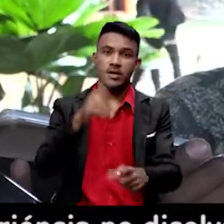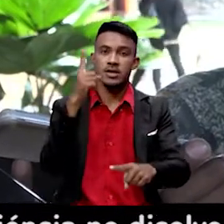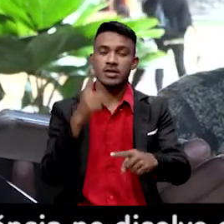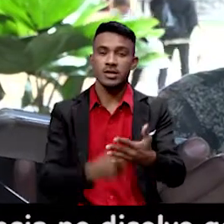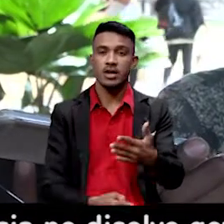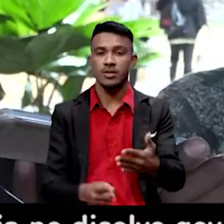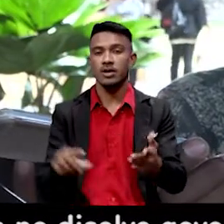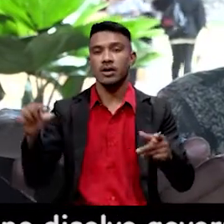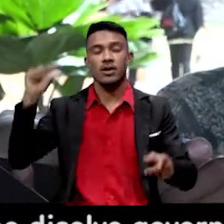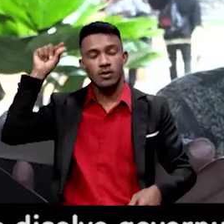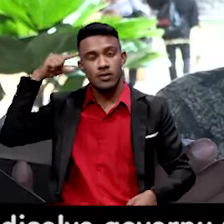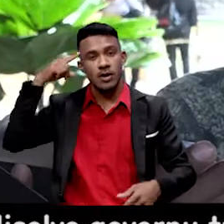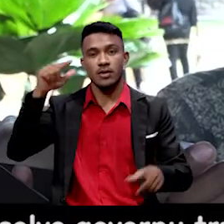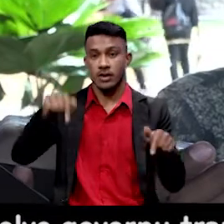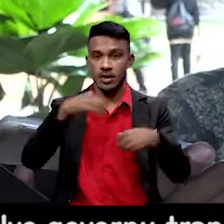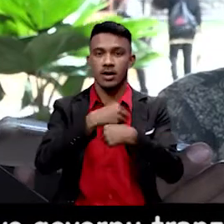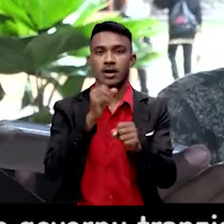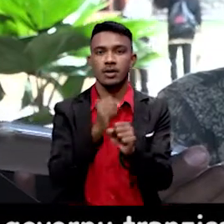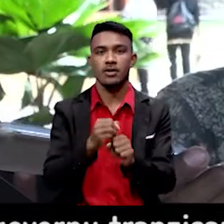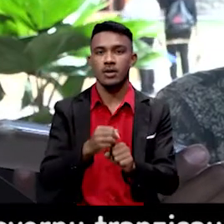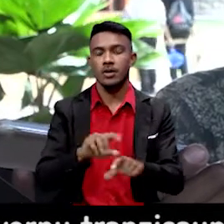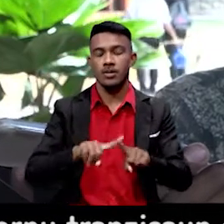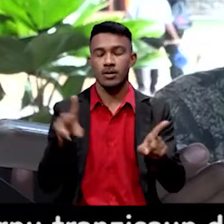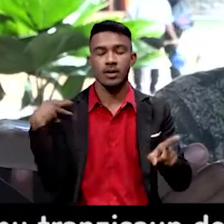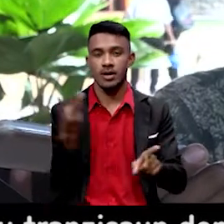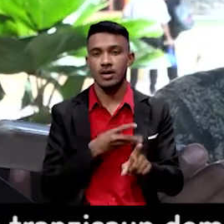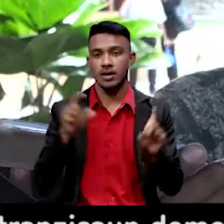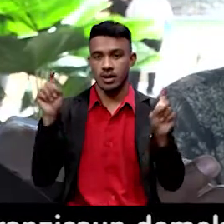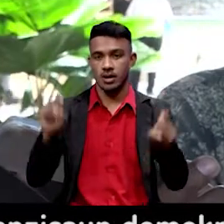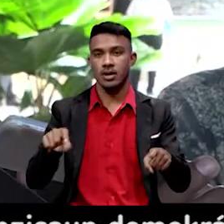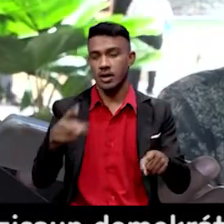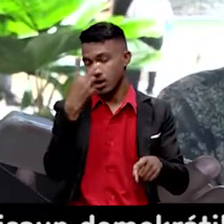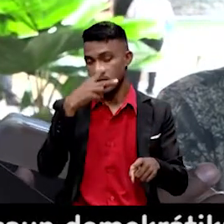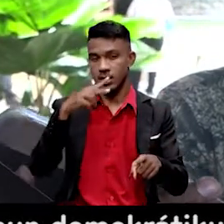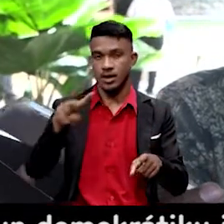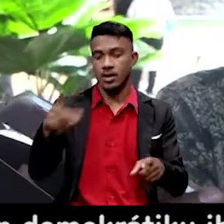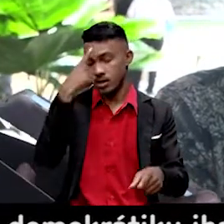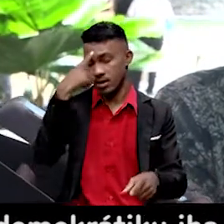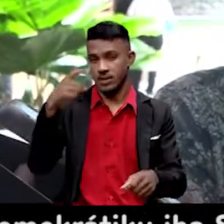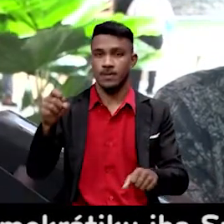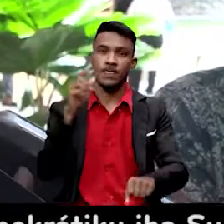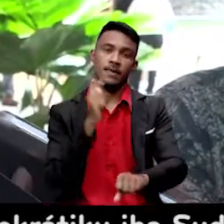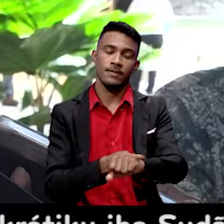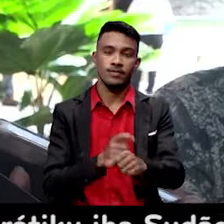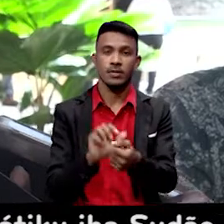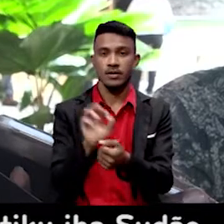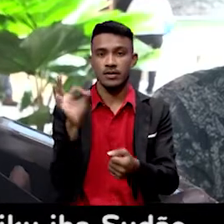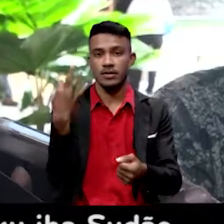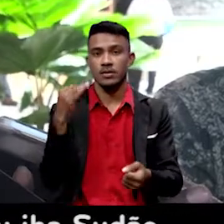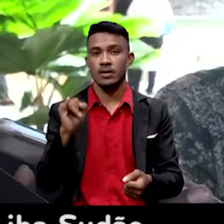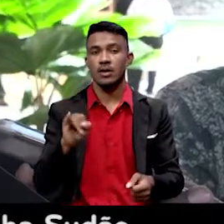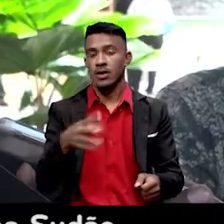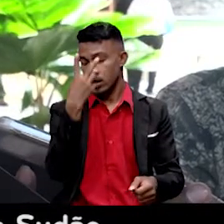de ne halo mai be tamos bele entende tamba ita ne situasion pandemia covid ini mai be tu hau ne oportunidade dia kira atu